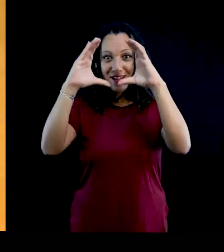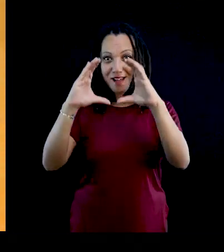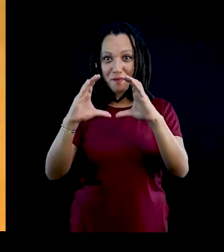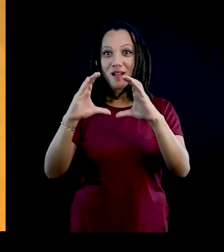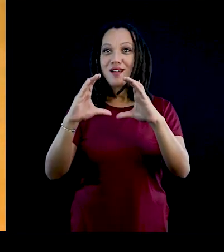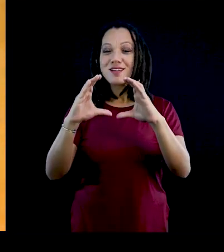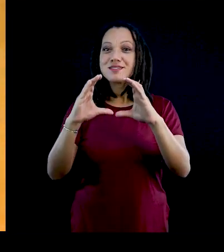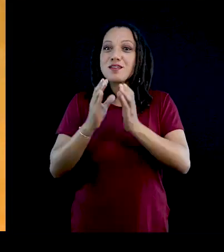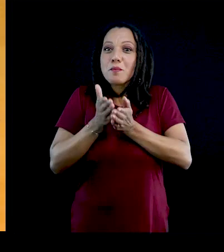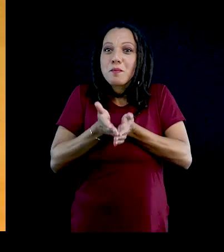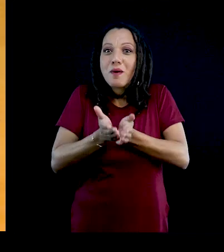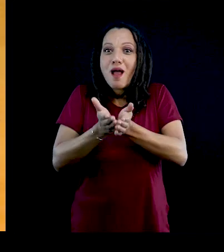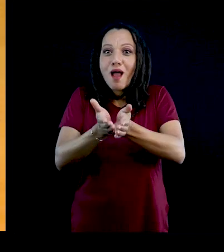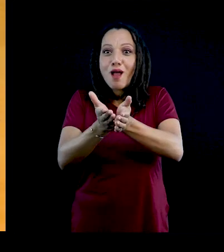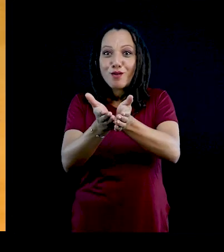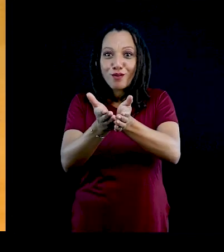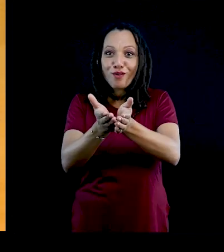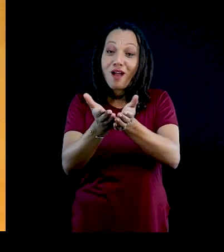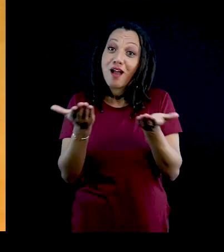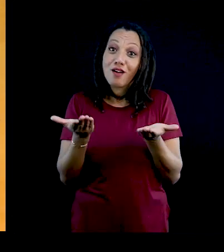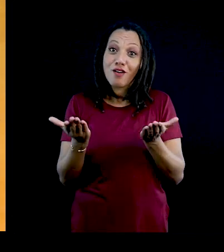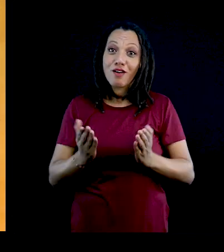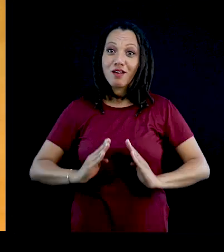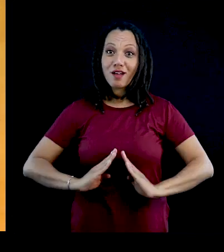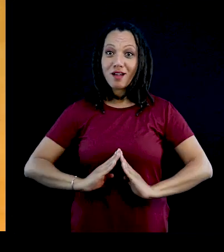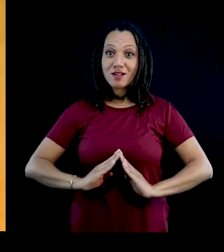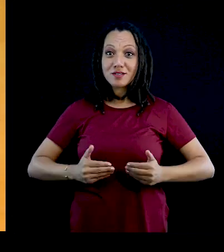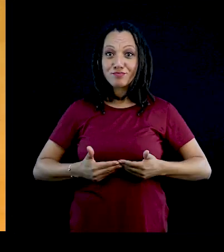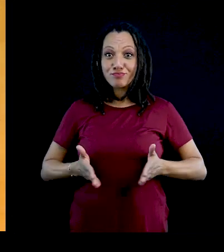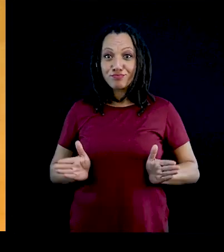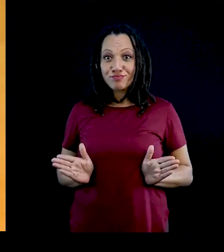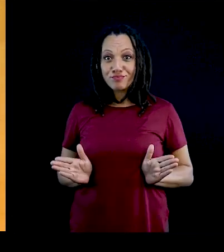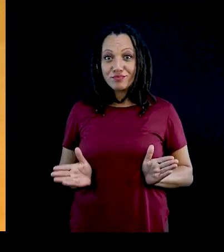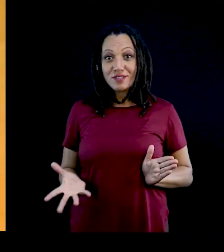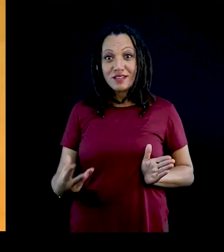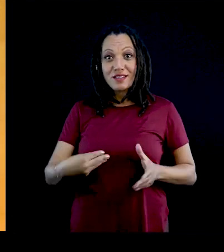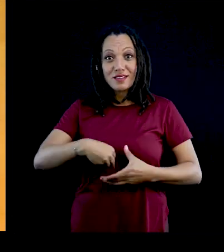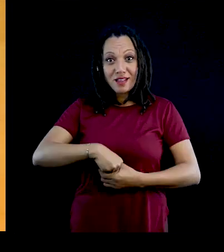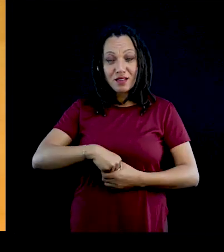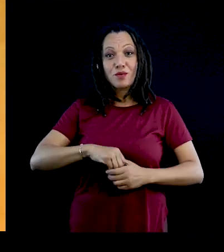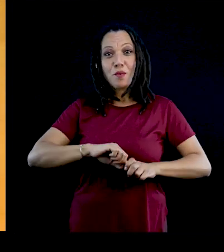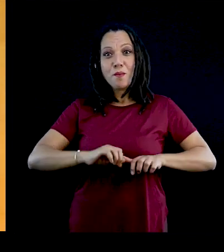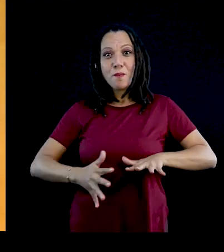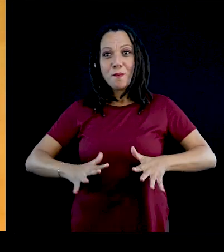de barco e mar. Então aqui dentro eu vou desenhar um mar para ele.